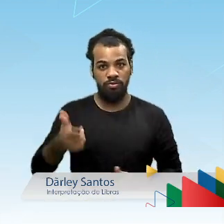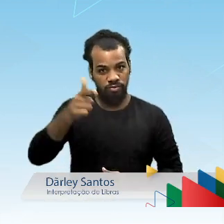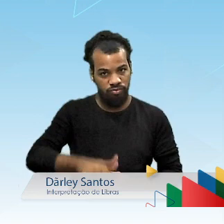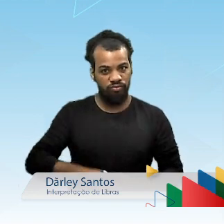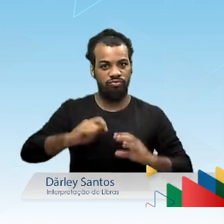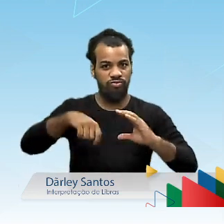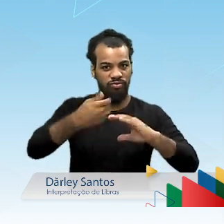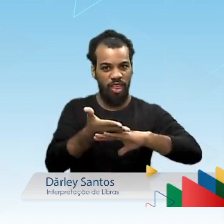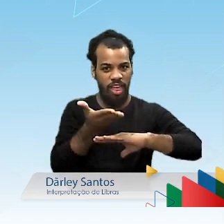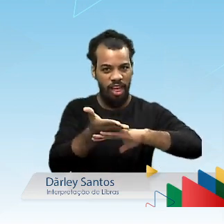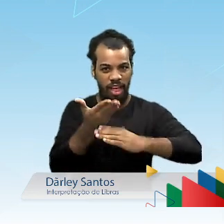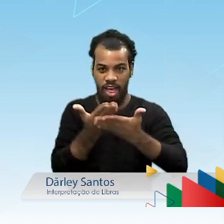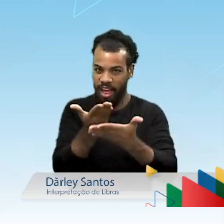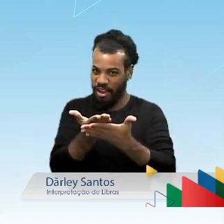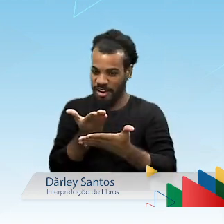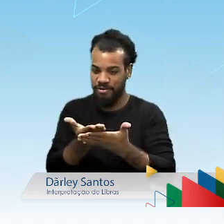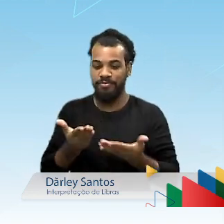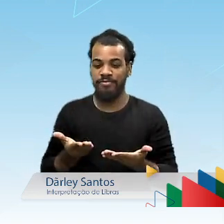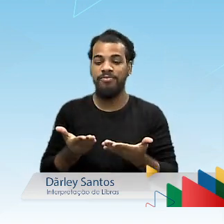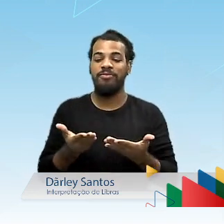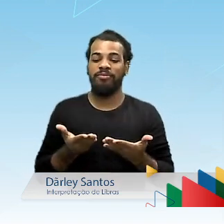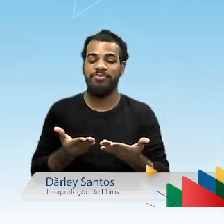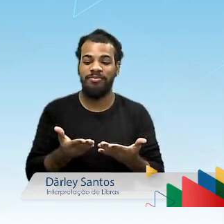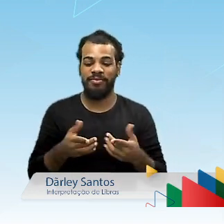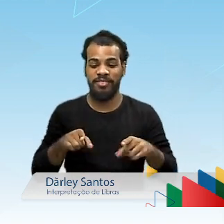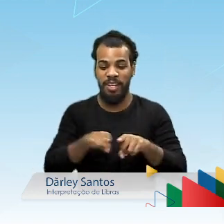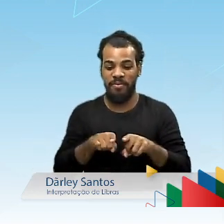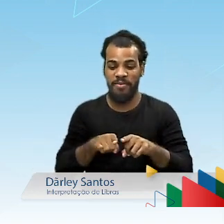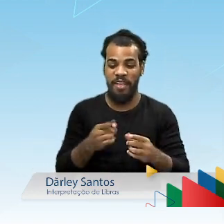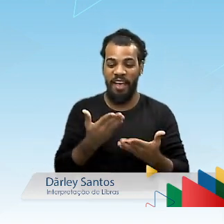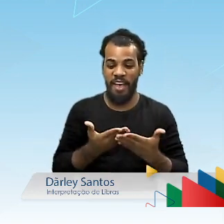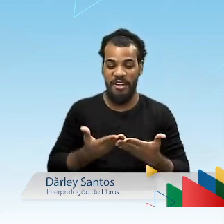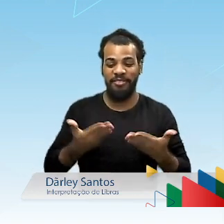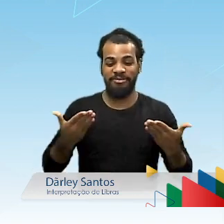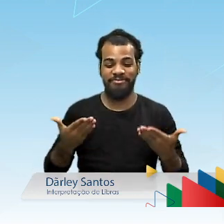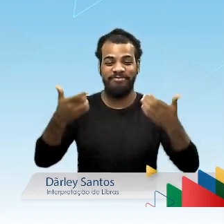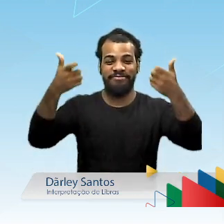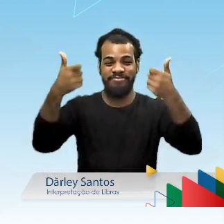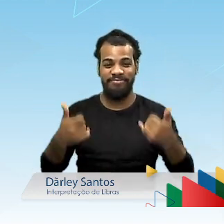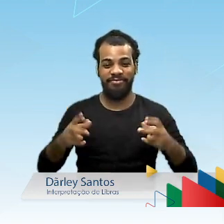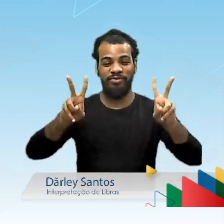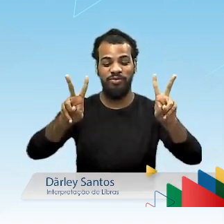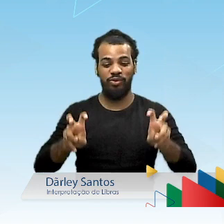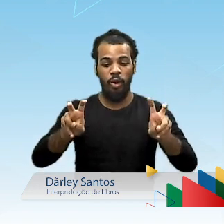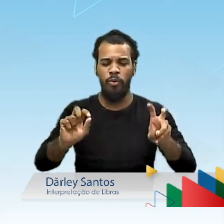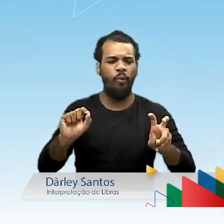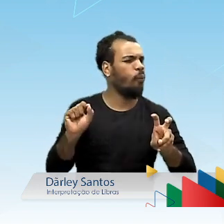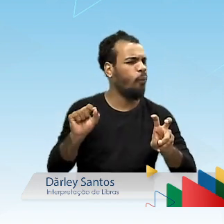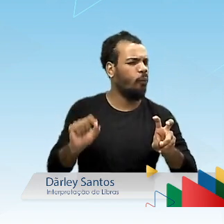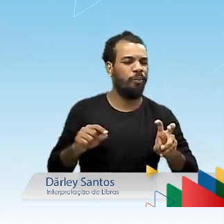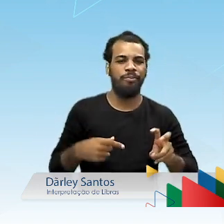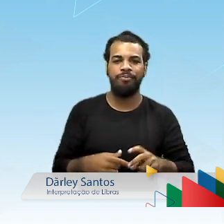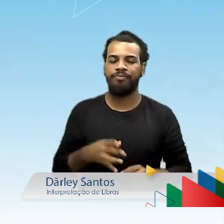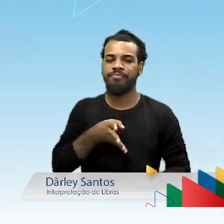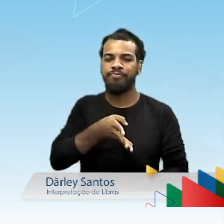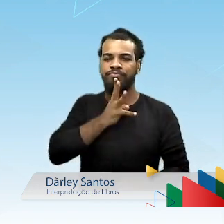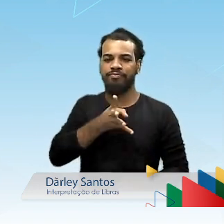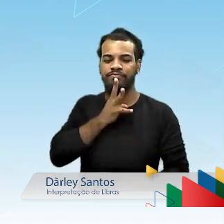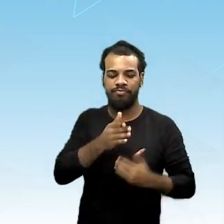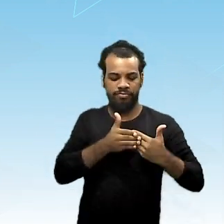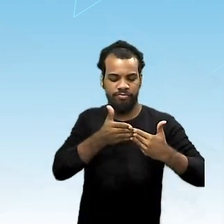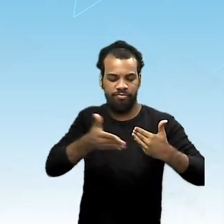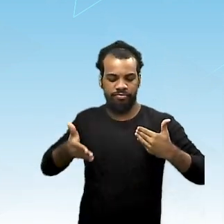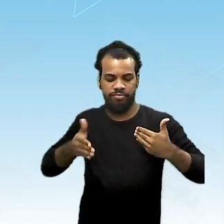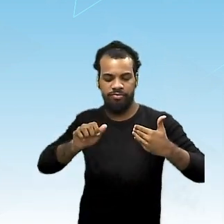aí e além disso, né, dessa videoaula específica que vai ser sobre linguagem algébrica, sequências,